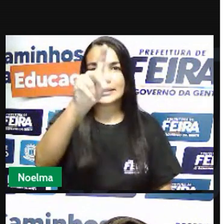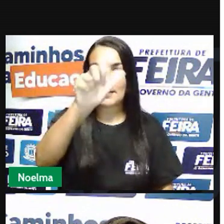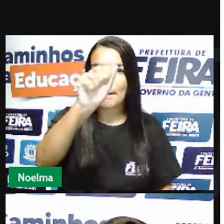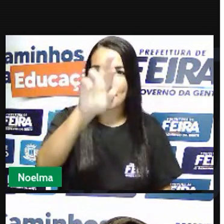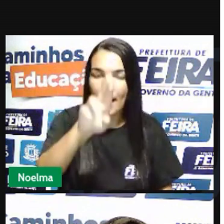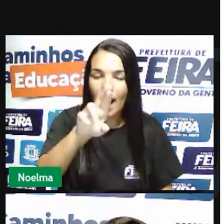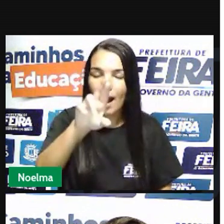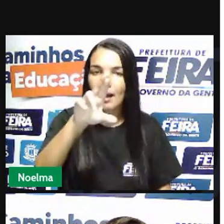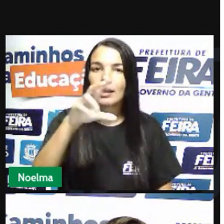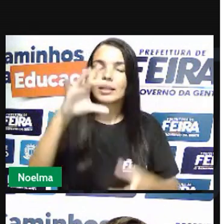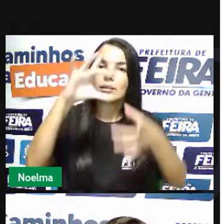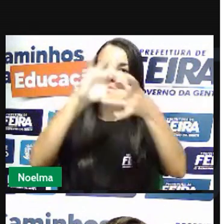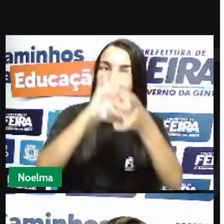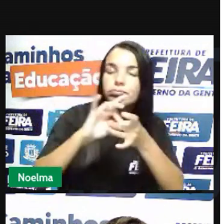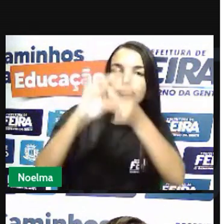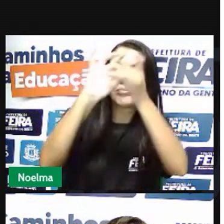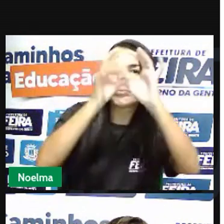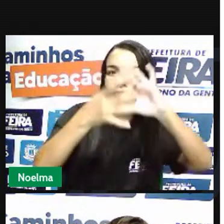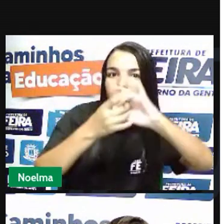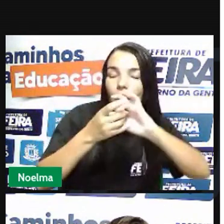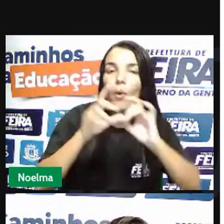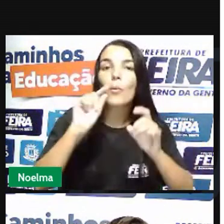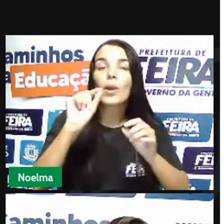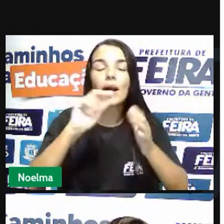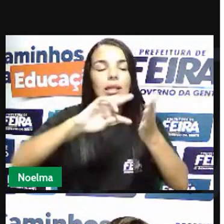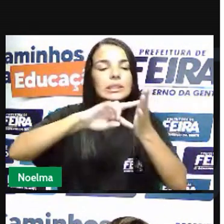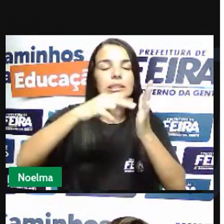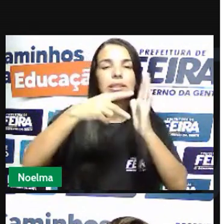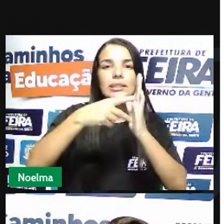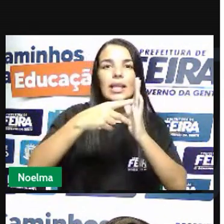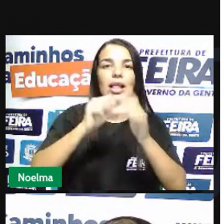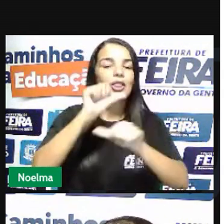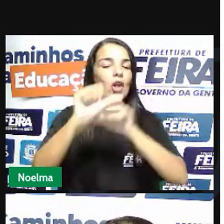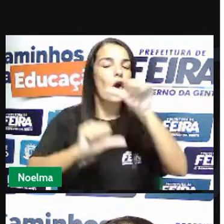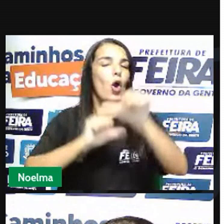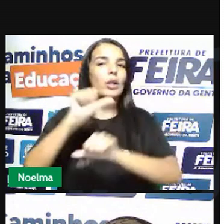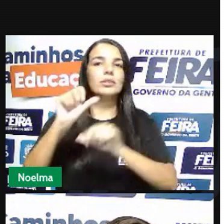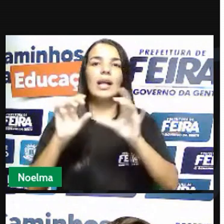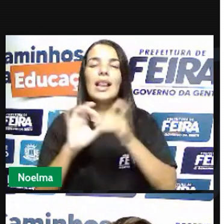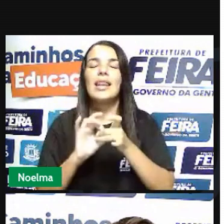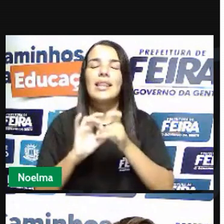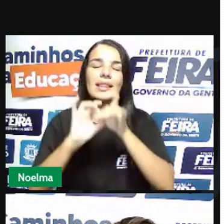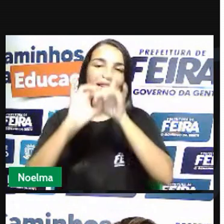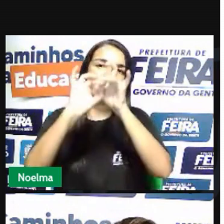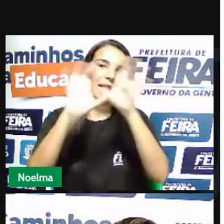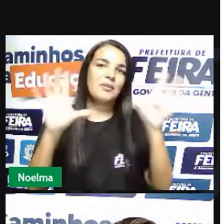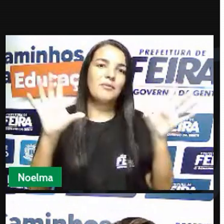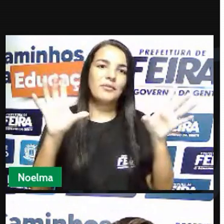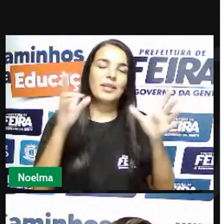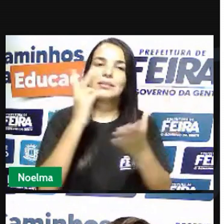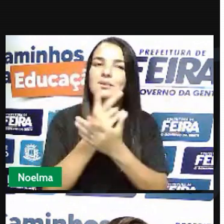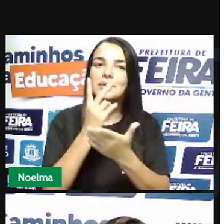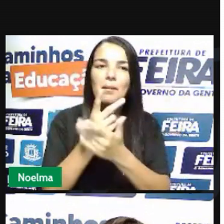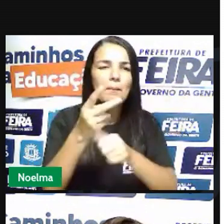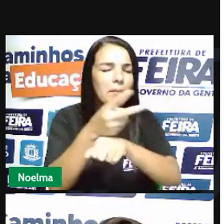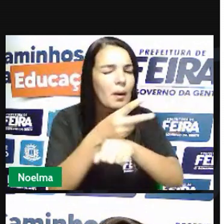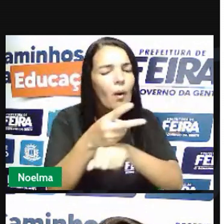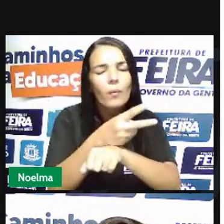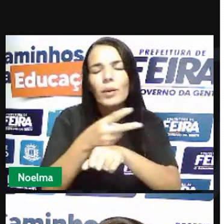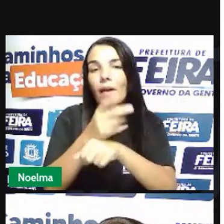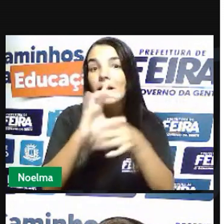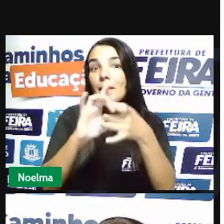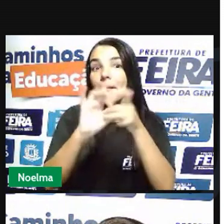nesse contexto, significava tornar-se independente, se procurava a independência aí da